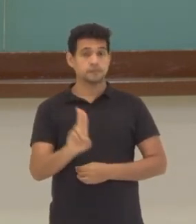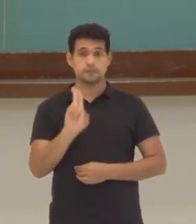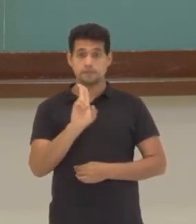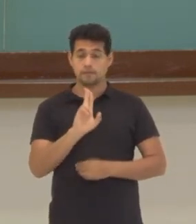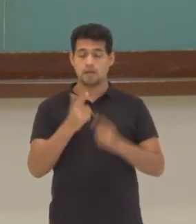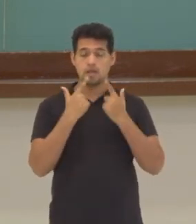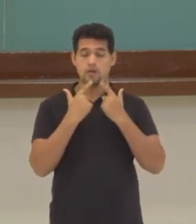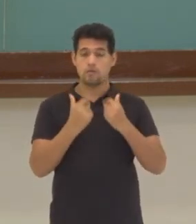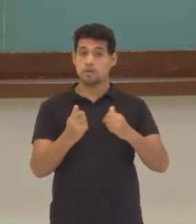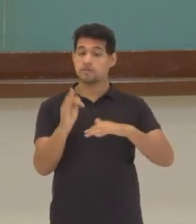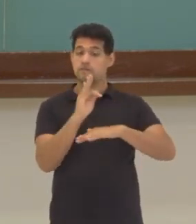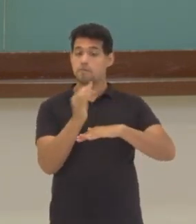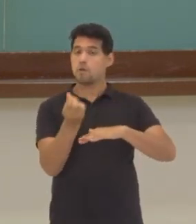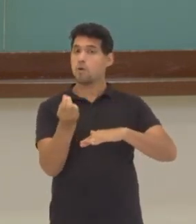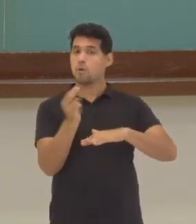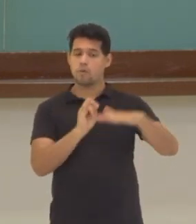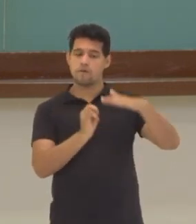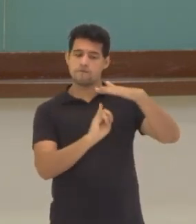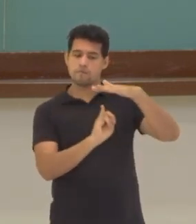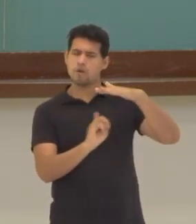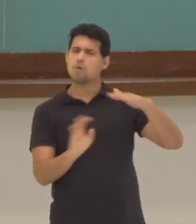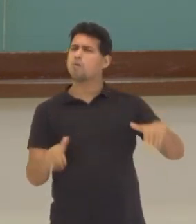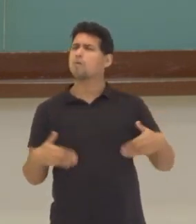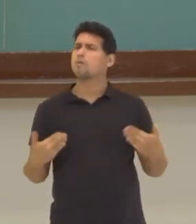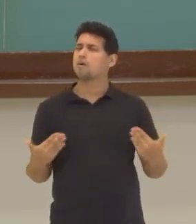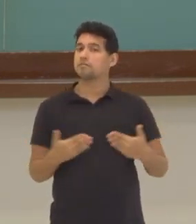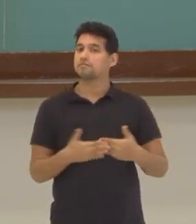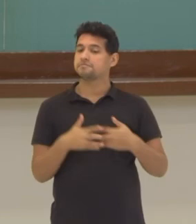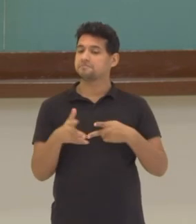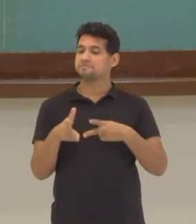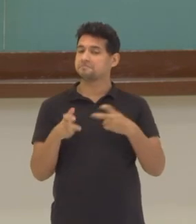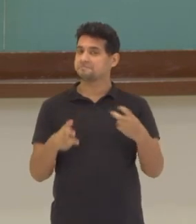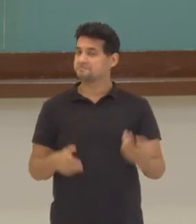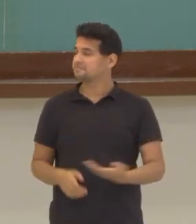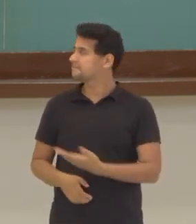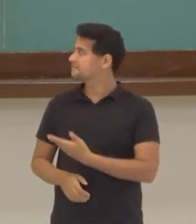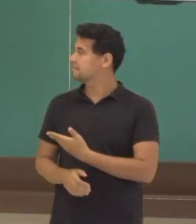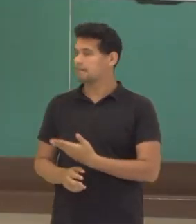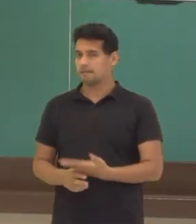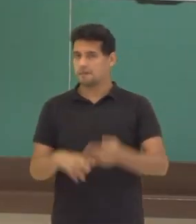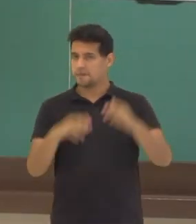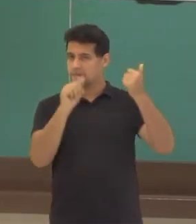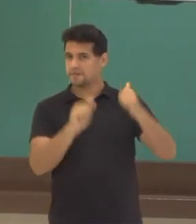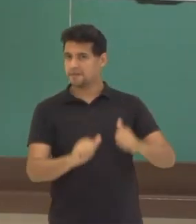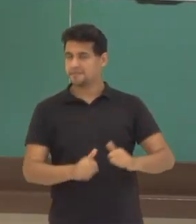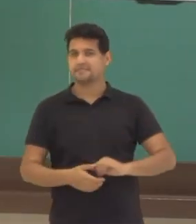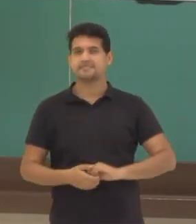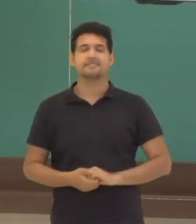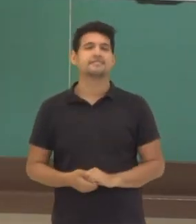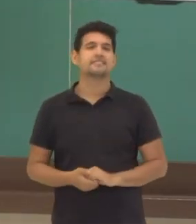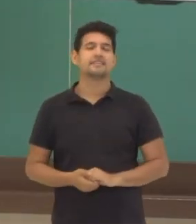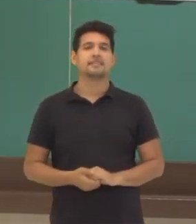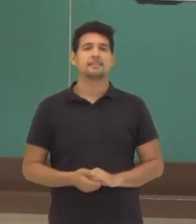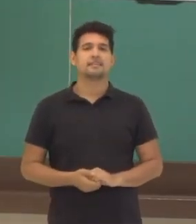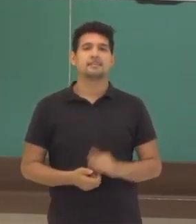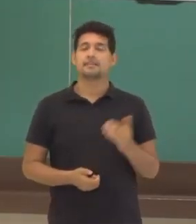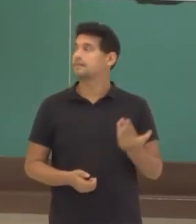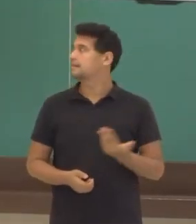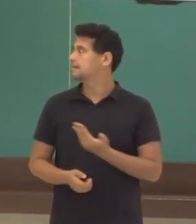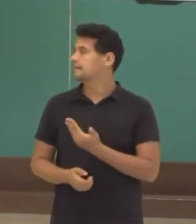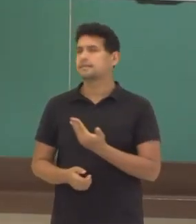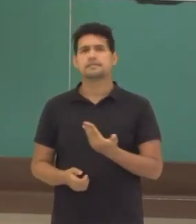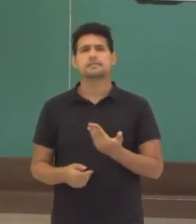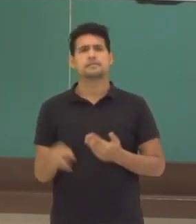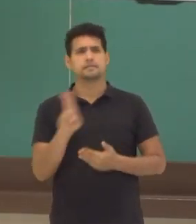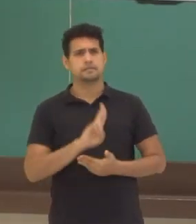linguagem formal ou a linguagem informal? Vejamos aqui, então. Vamos conferir? Olha lá. Então, a